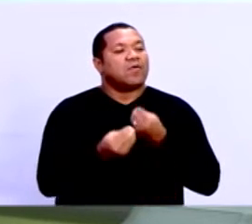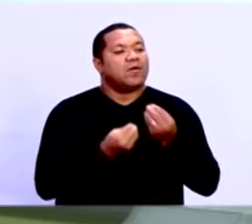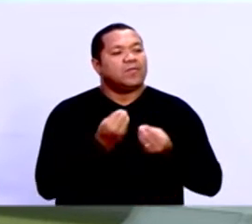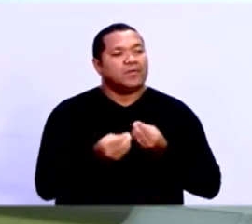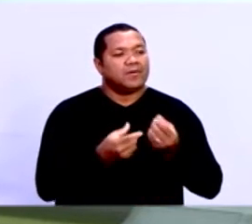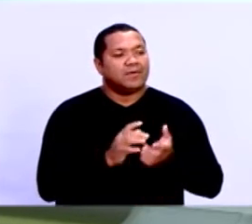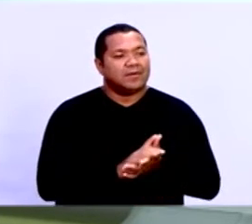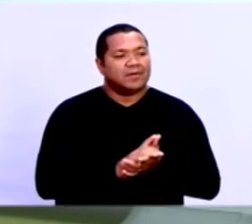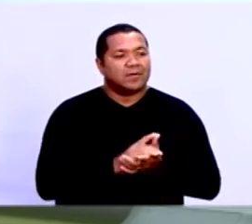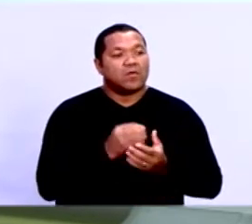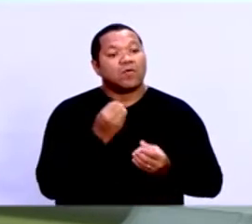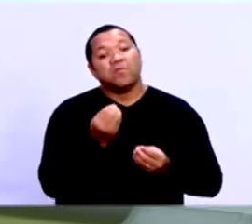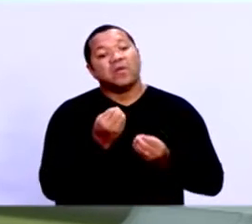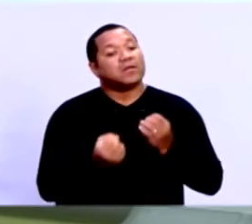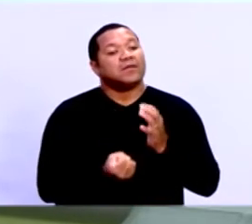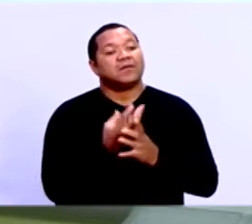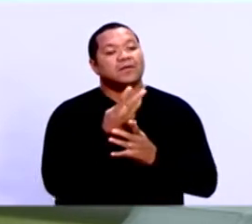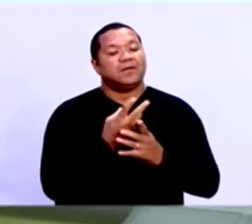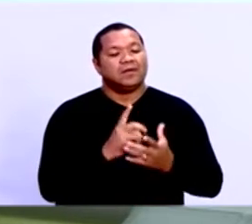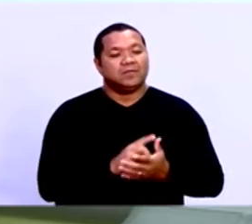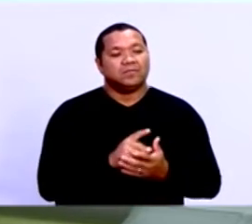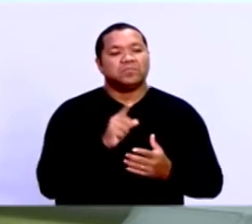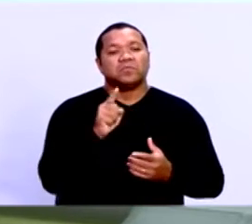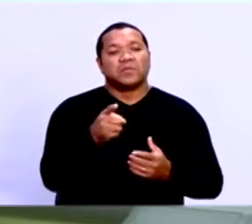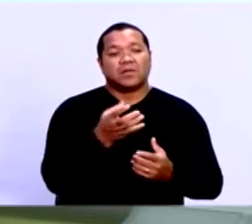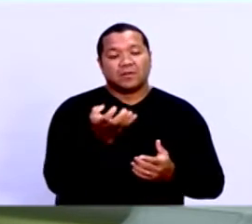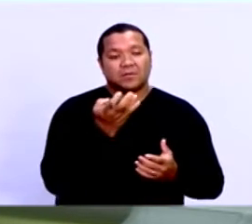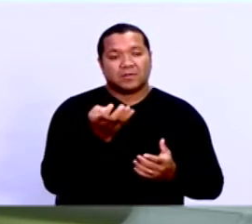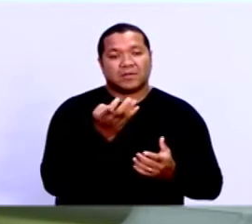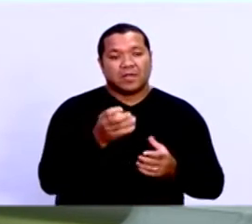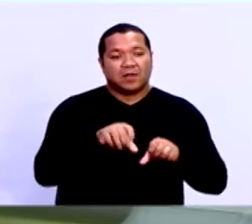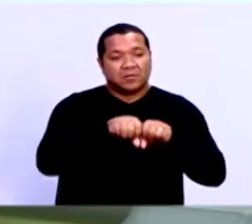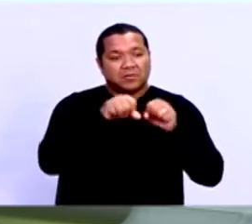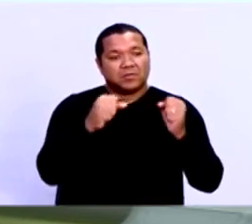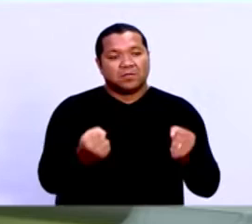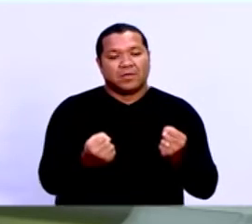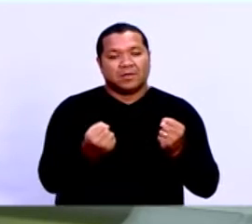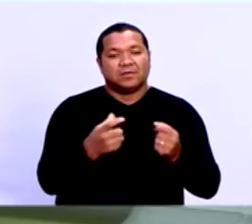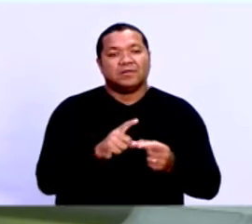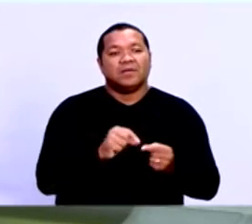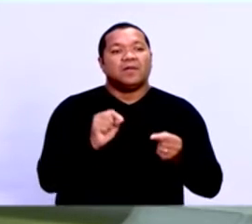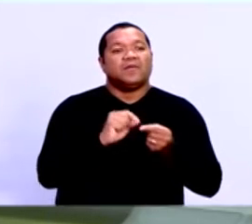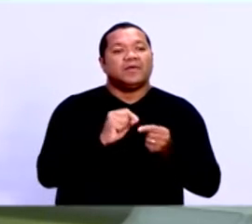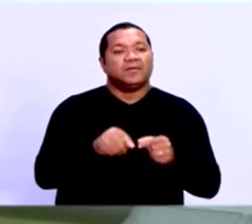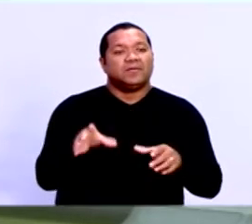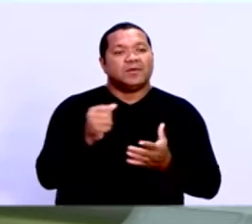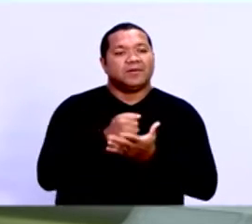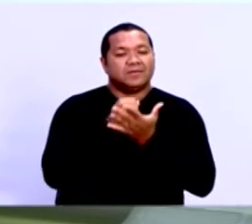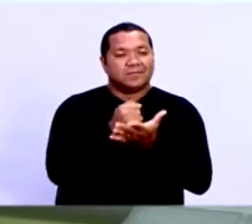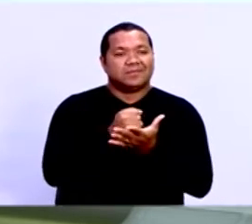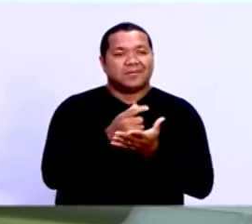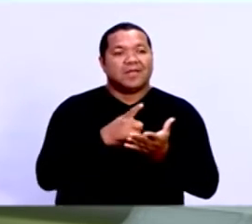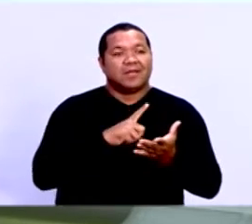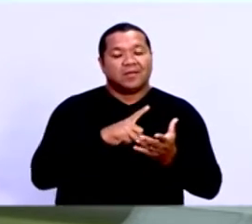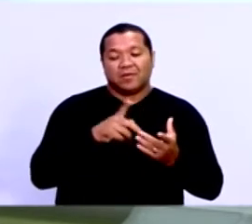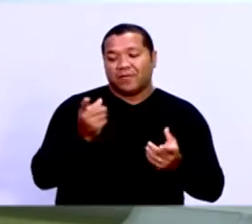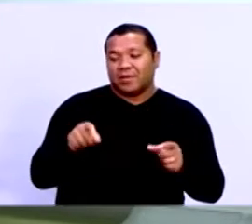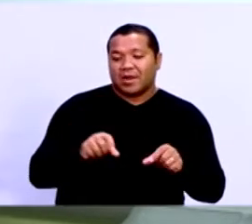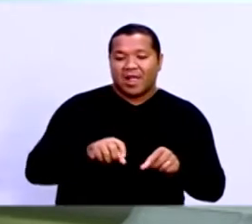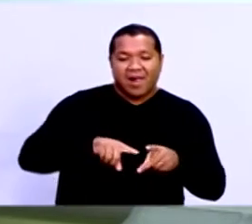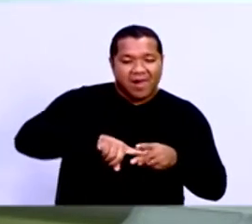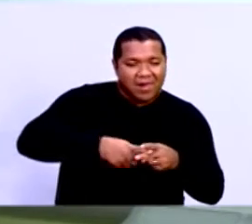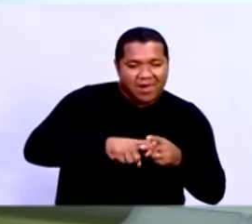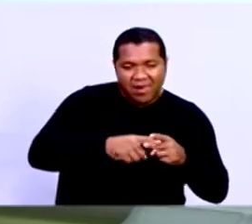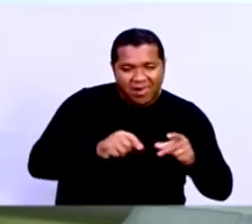como estão desenvolvendo o que eles querem sistematizar aquela parte que eles ainda fazem manualmente então